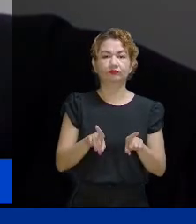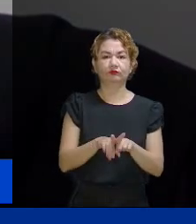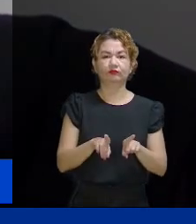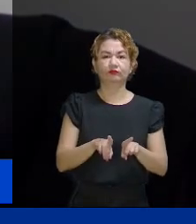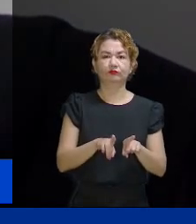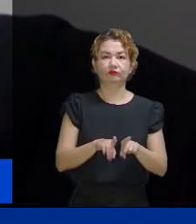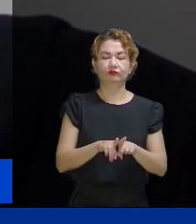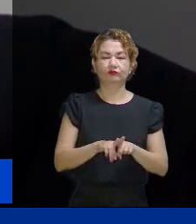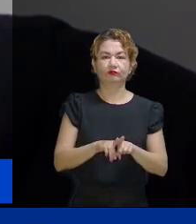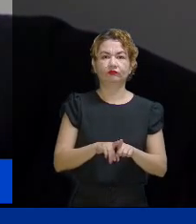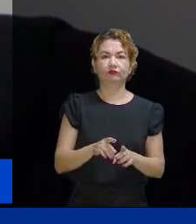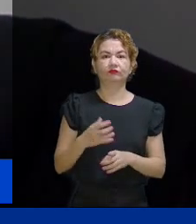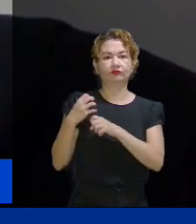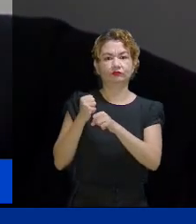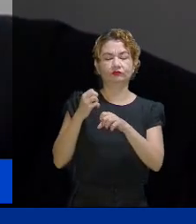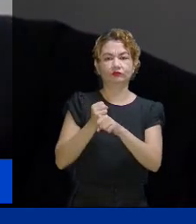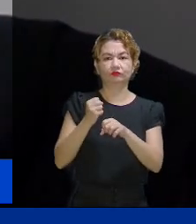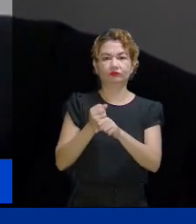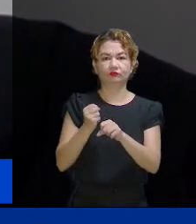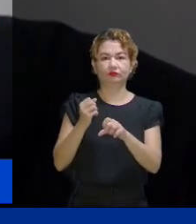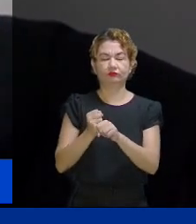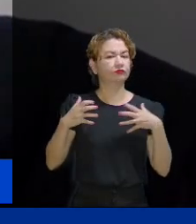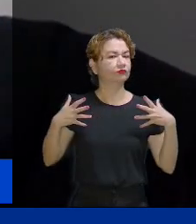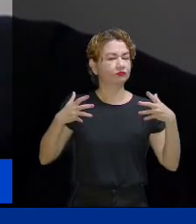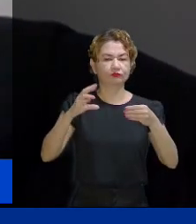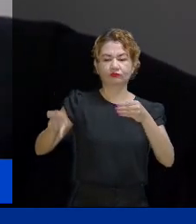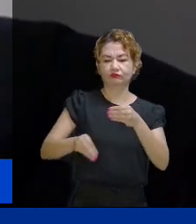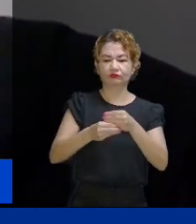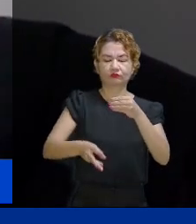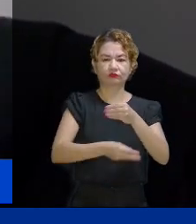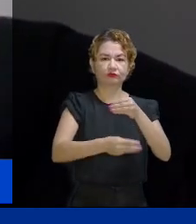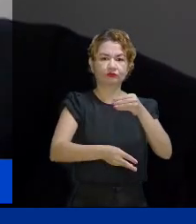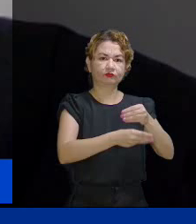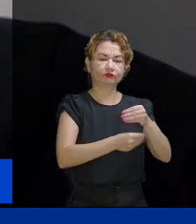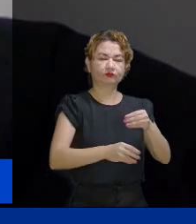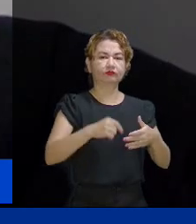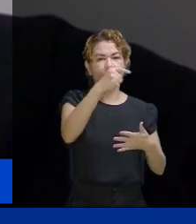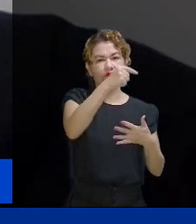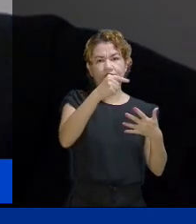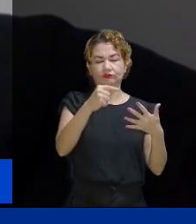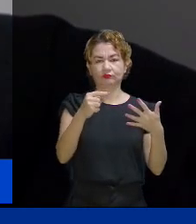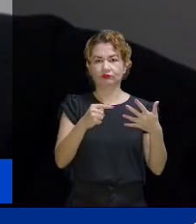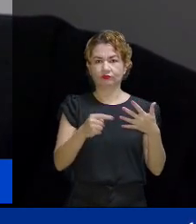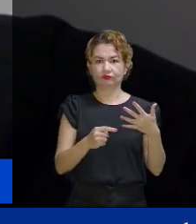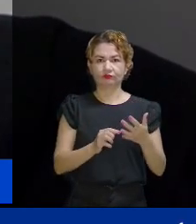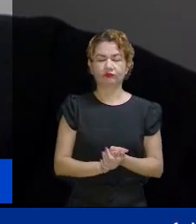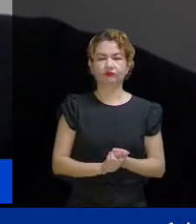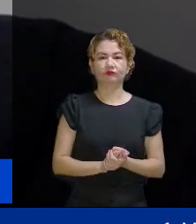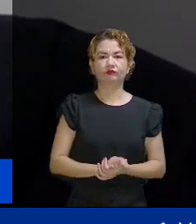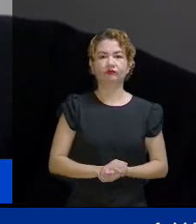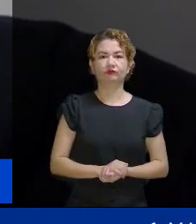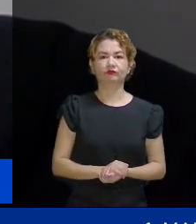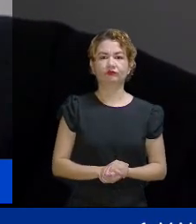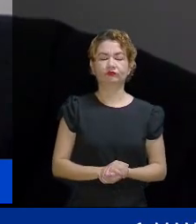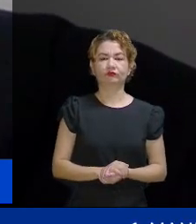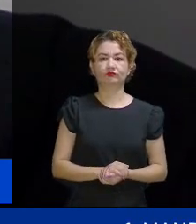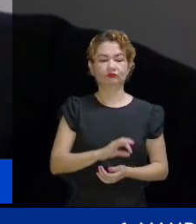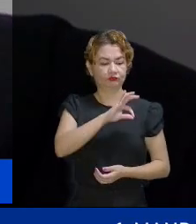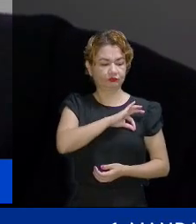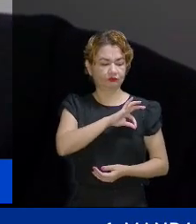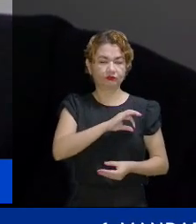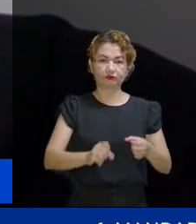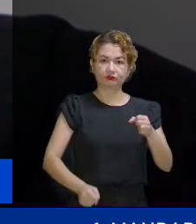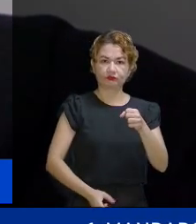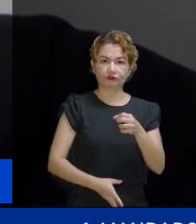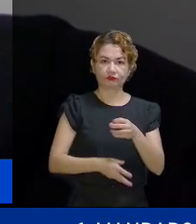computando-as na base de cálculo de todas as vantagens adicionais e gratificações calculadas sobre o vencimento,